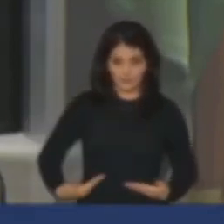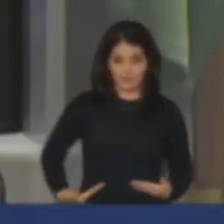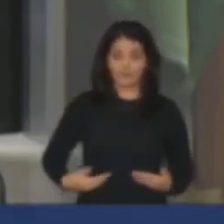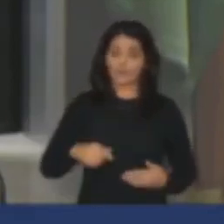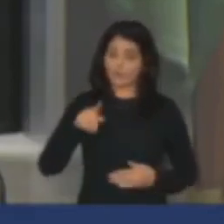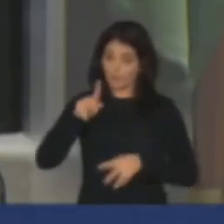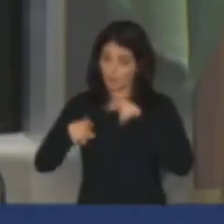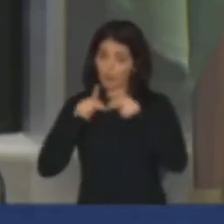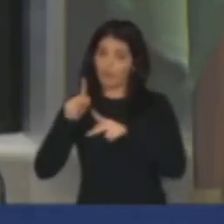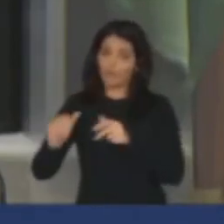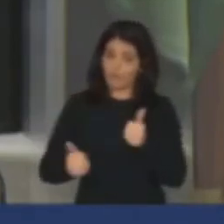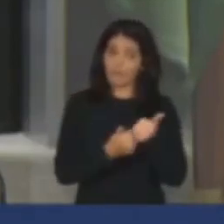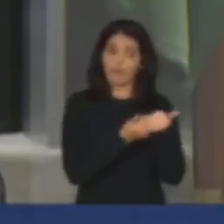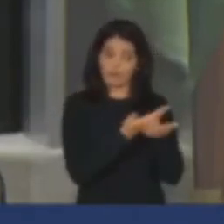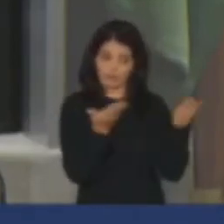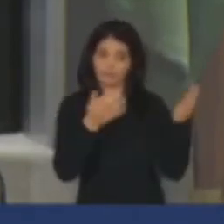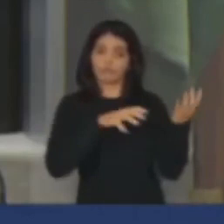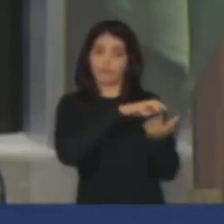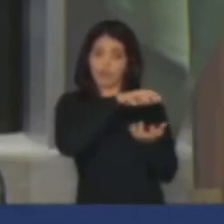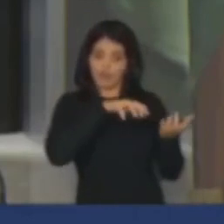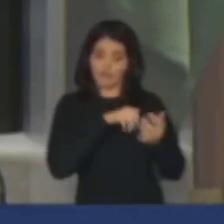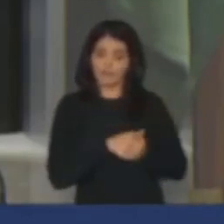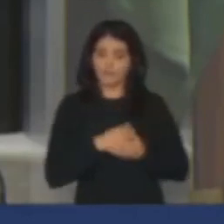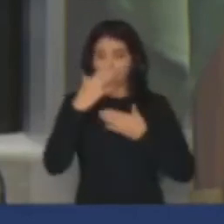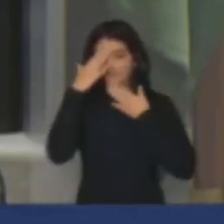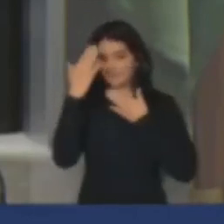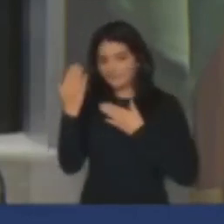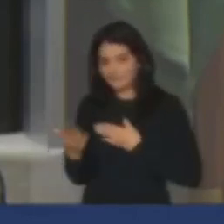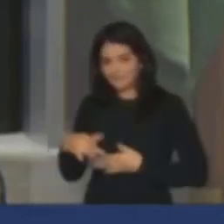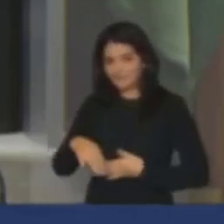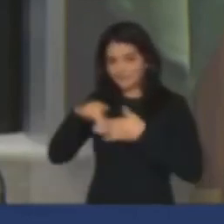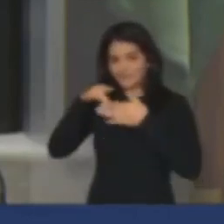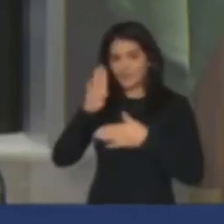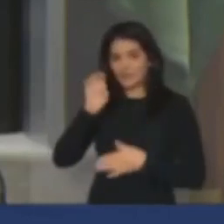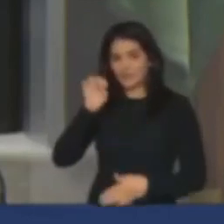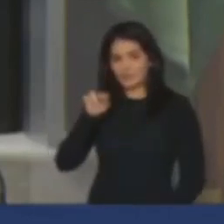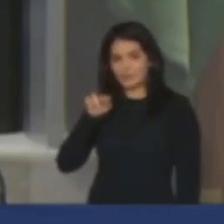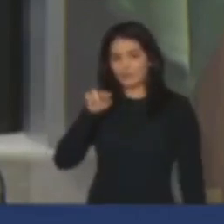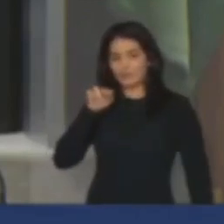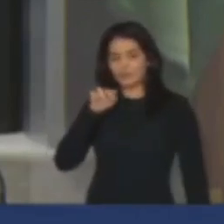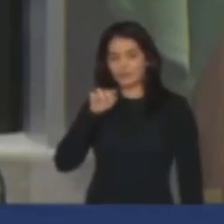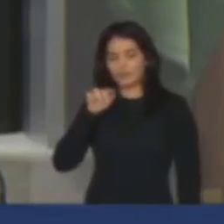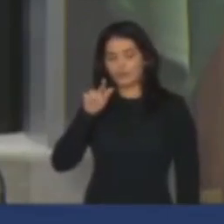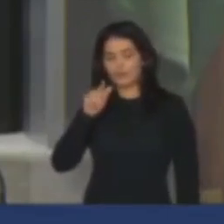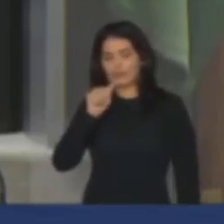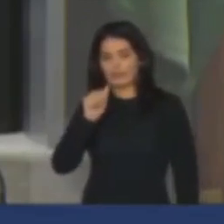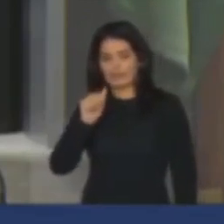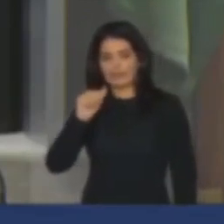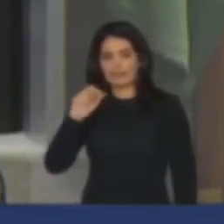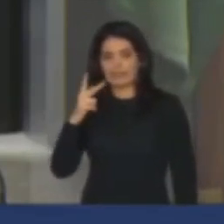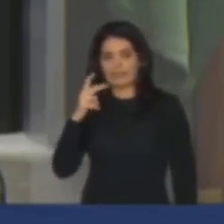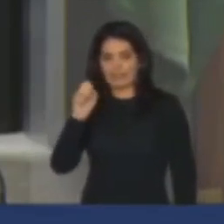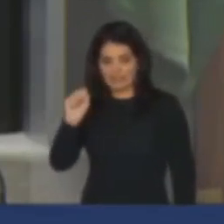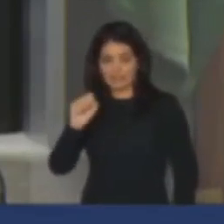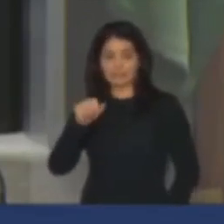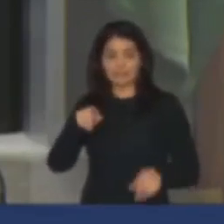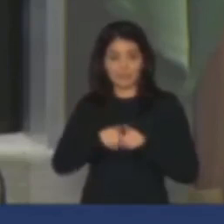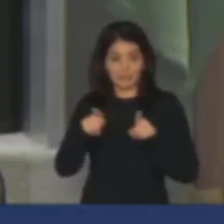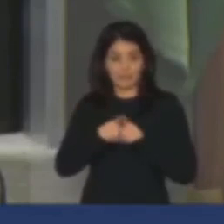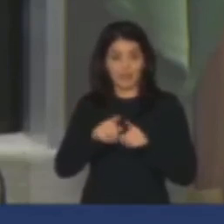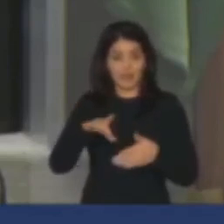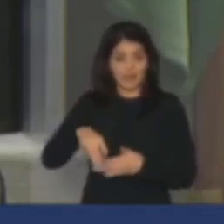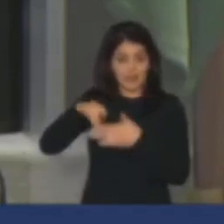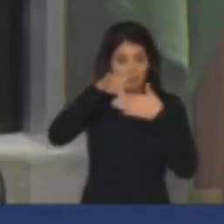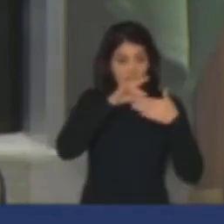serviço público no Brasil. Então agradeço ao líder Bongás essa responsabilidade e também aos líderes da oposição